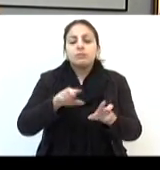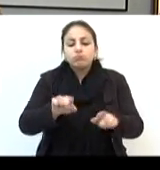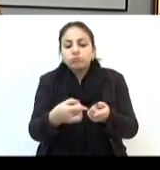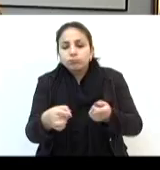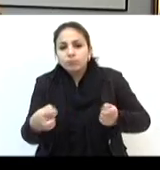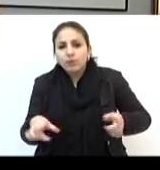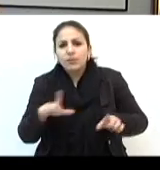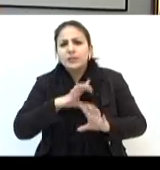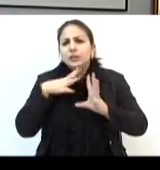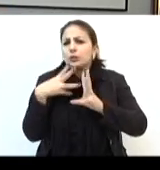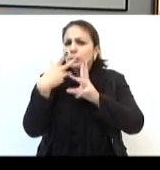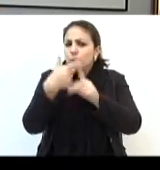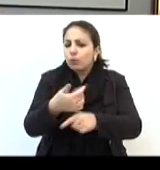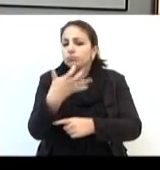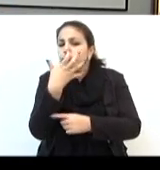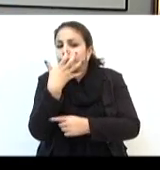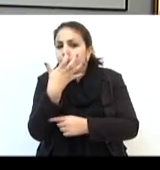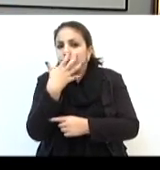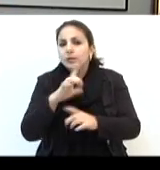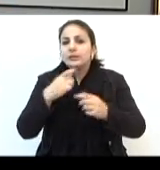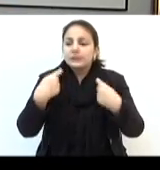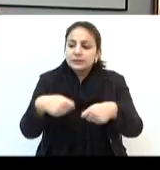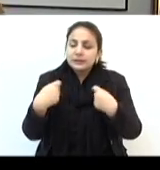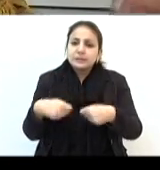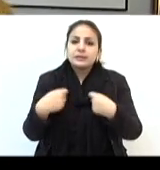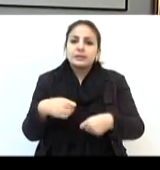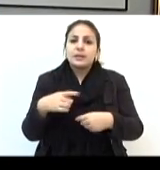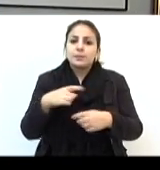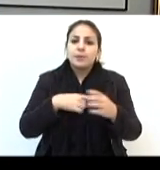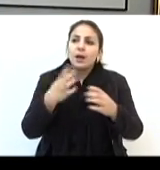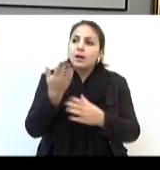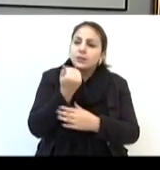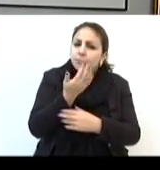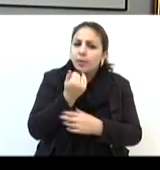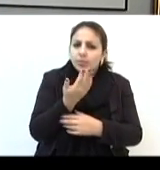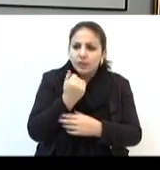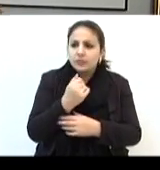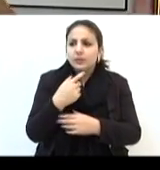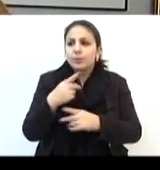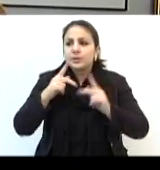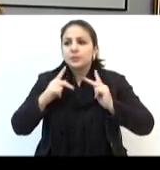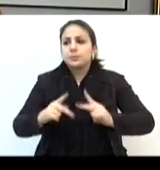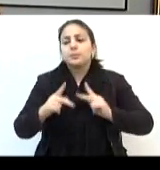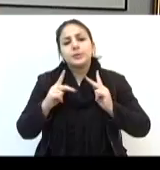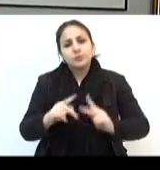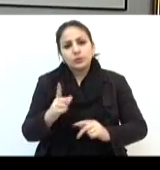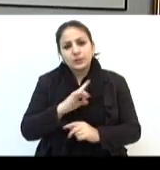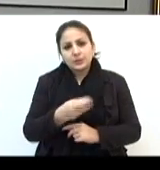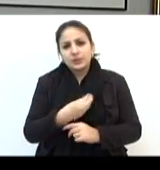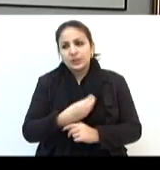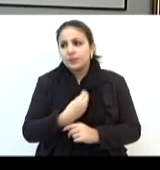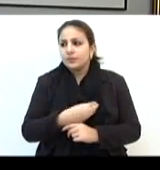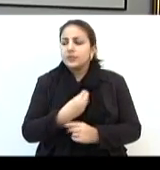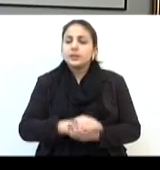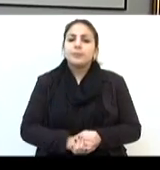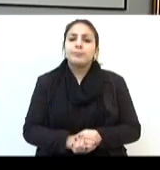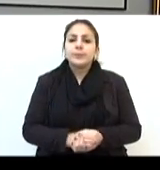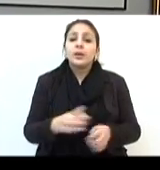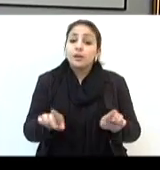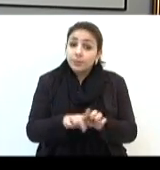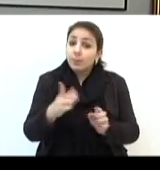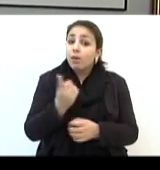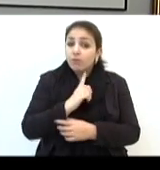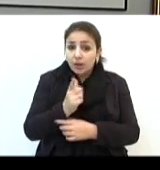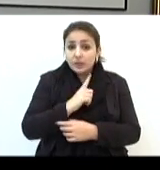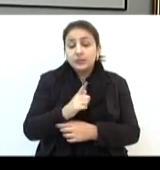enfim, todos os atrativos necessários para a alimentação daquela população que lá se fizer presente. E